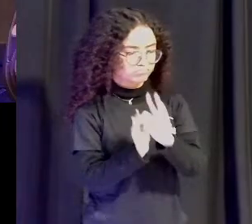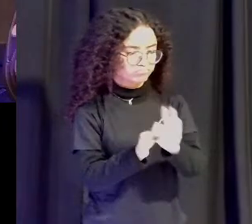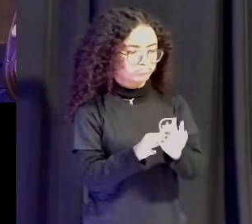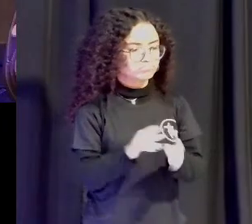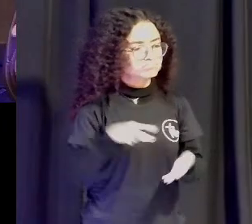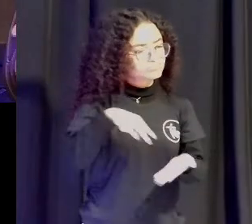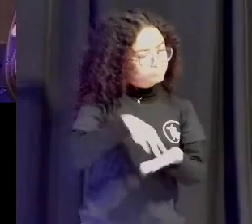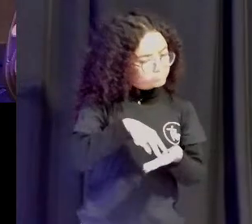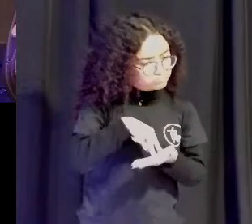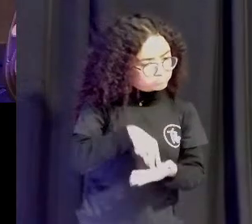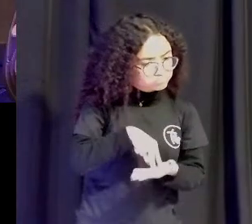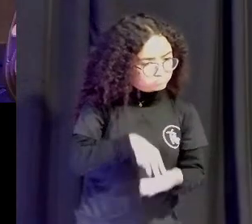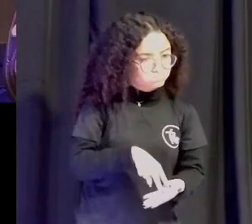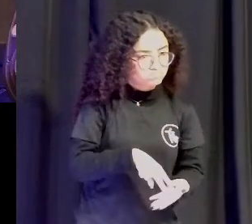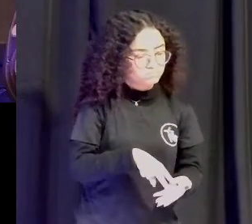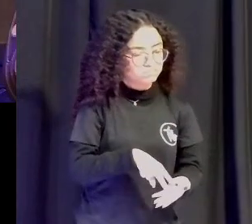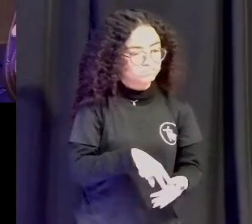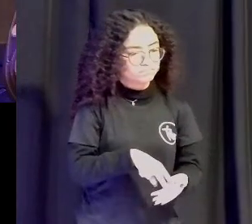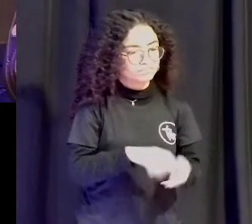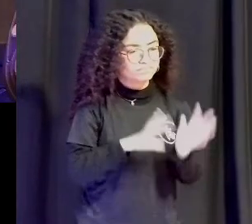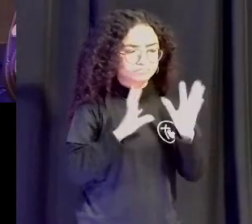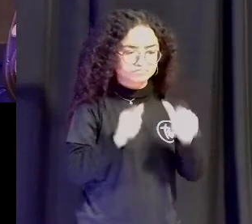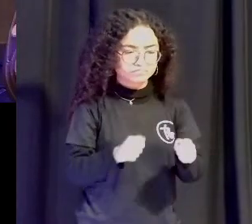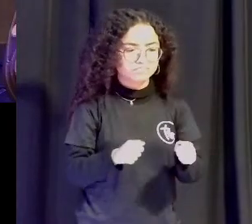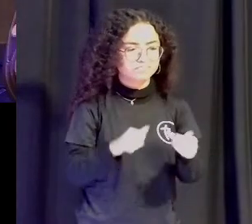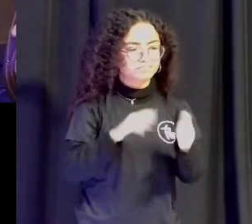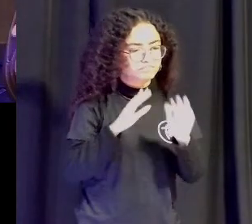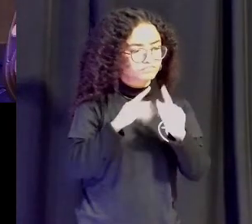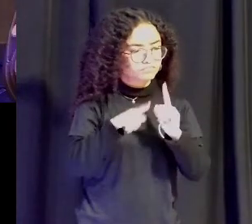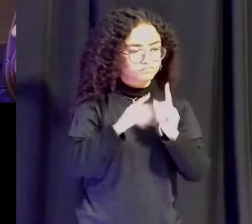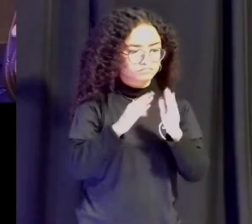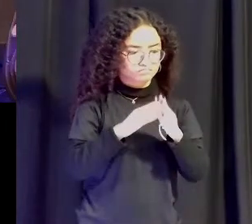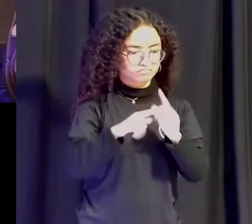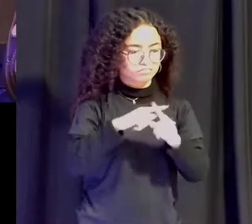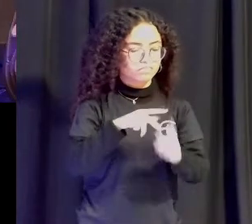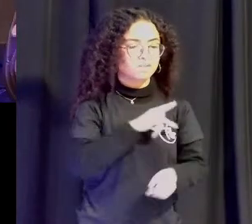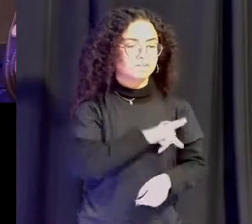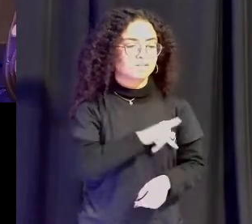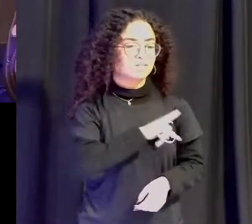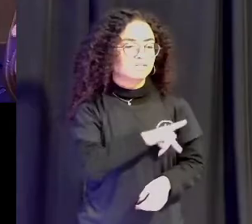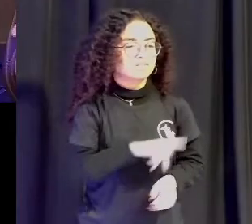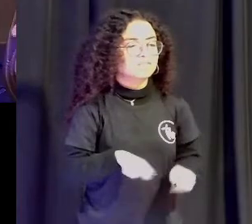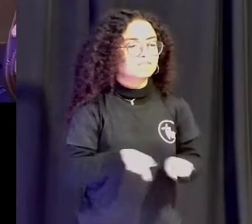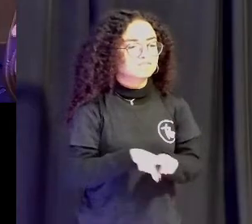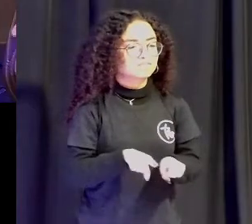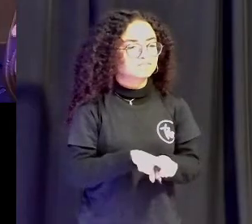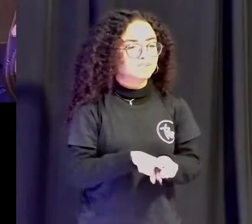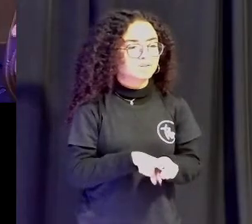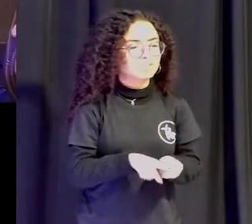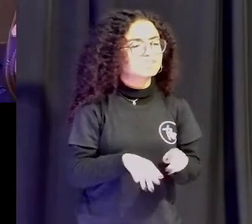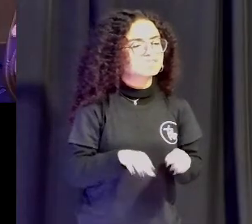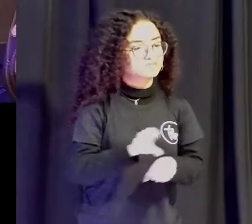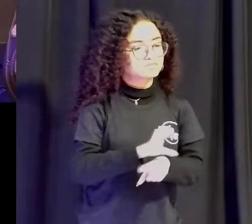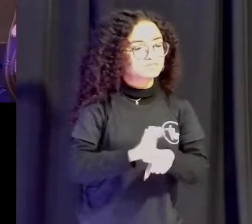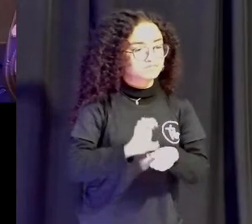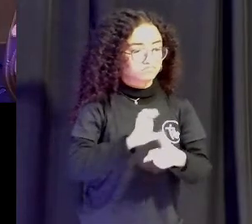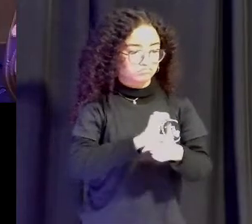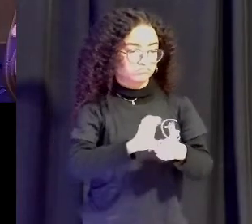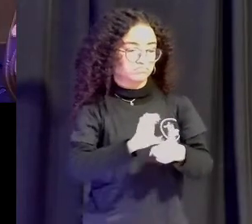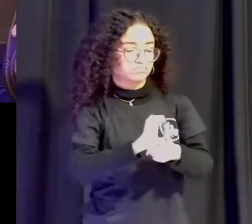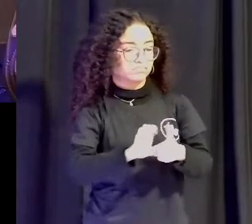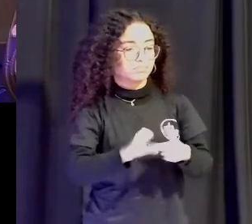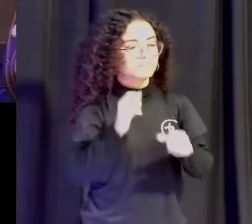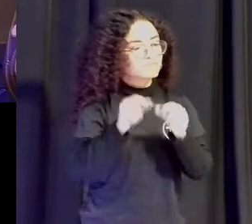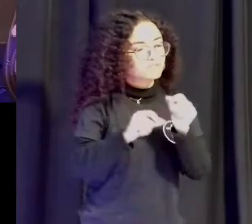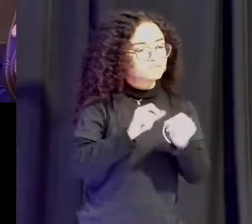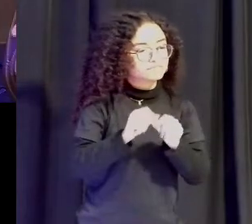sustentação de todo o edifício. E ainda Paulo vai dizer aos Coríntios, no capítulo 3, verso 11: porque ninguém